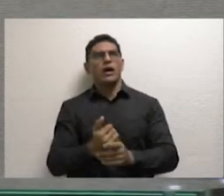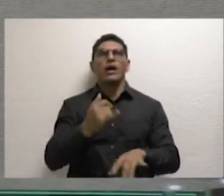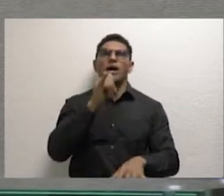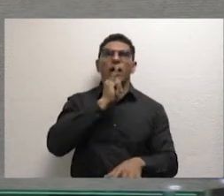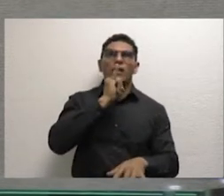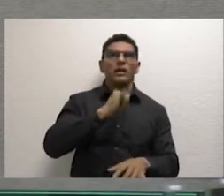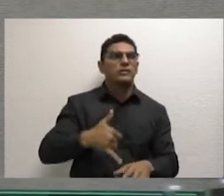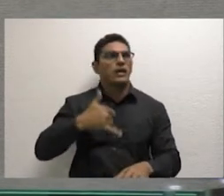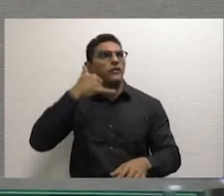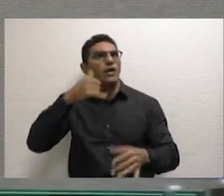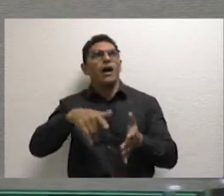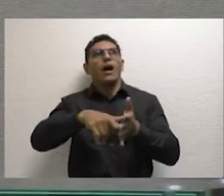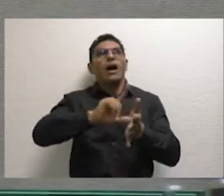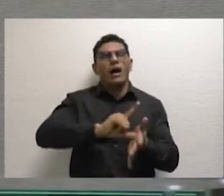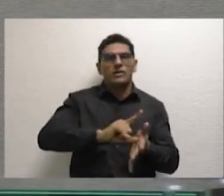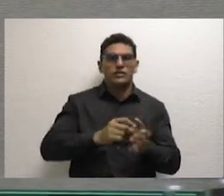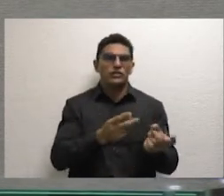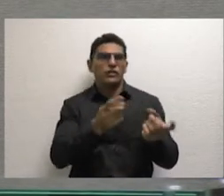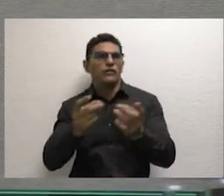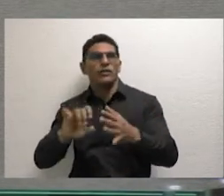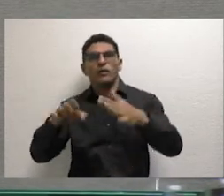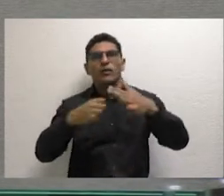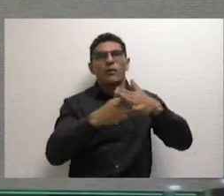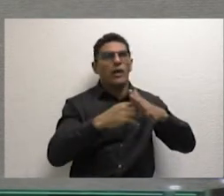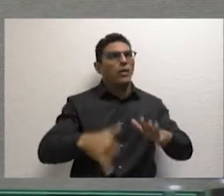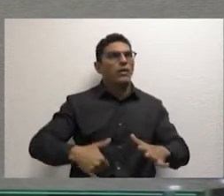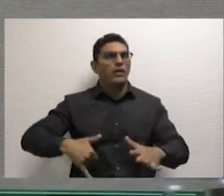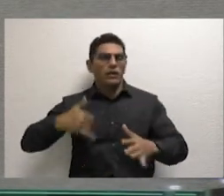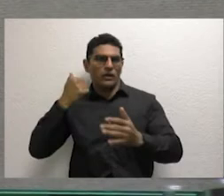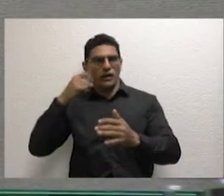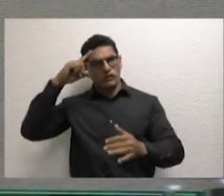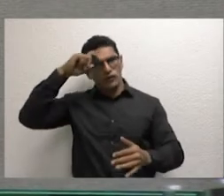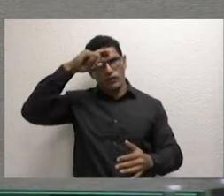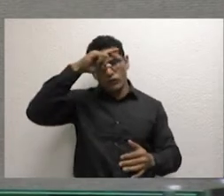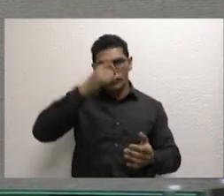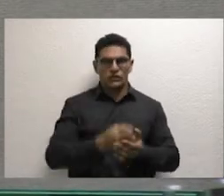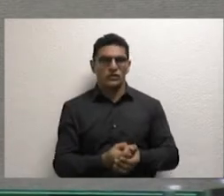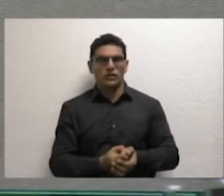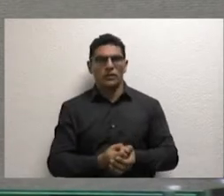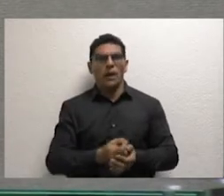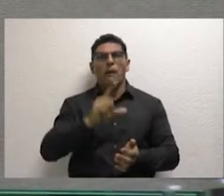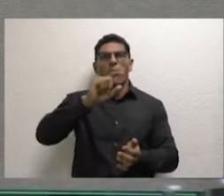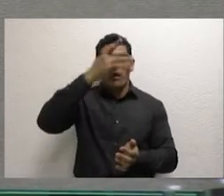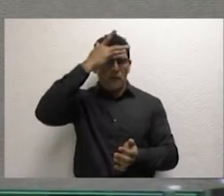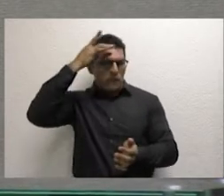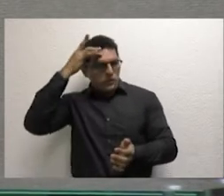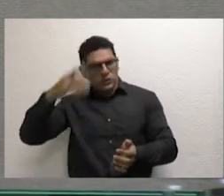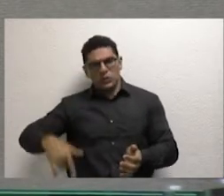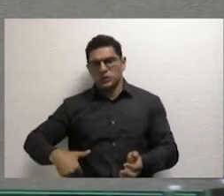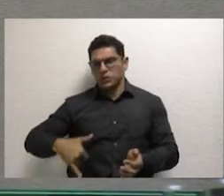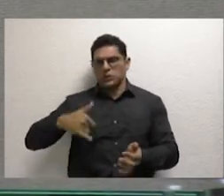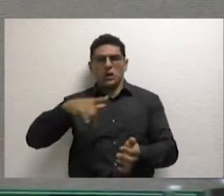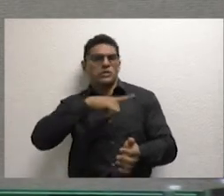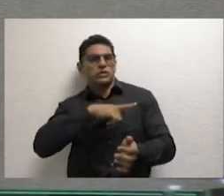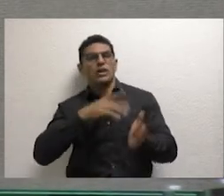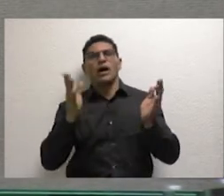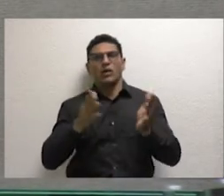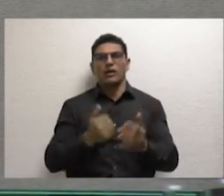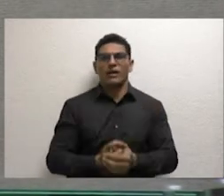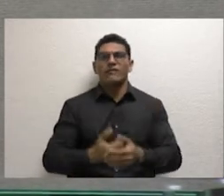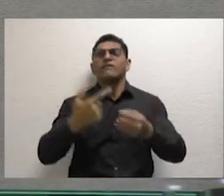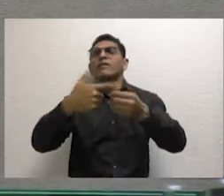pessoas dizem assim antes de privatizar telefone celular era muito difícil quase ninguém conseguia ter e agora todo mundo tem mas vá numa